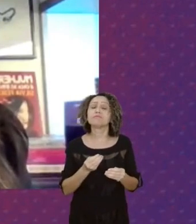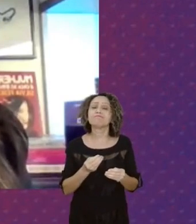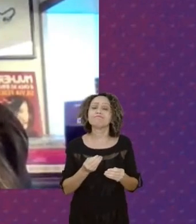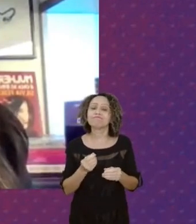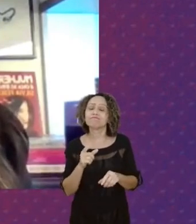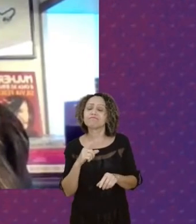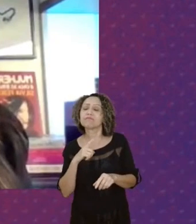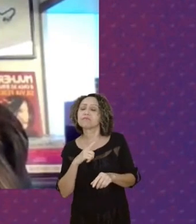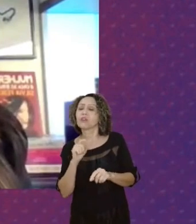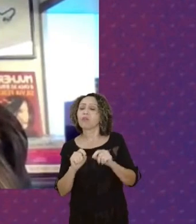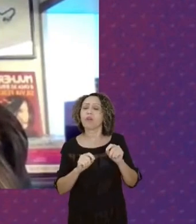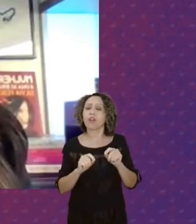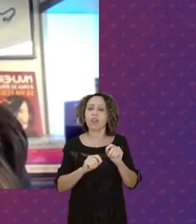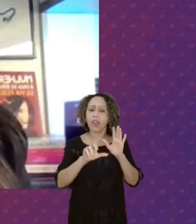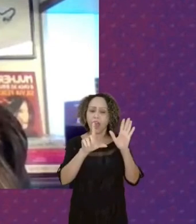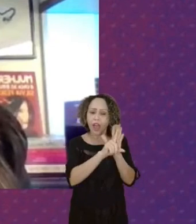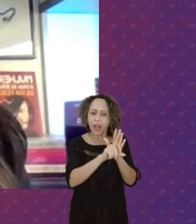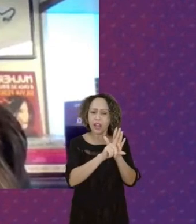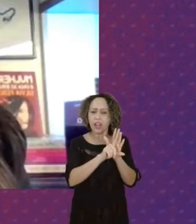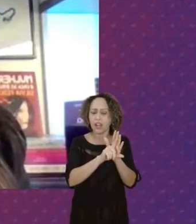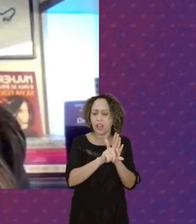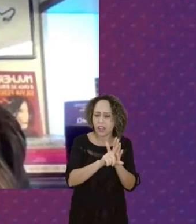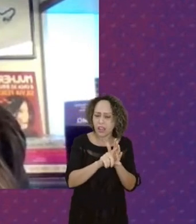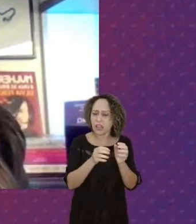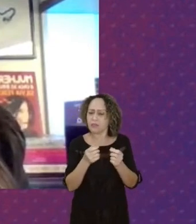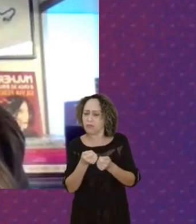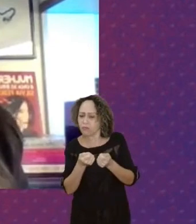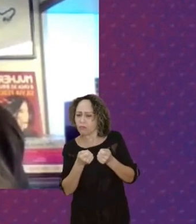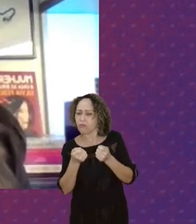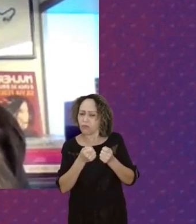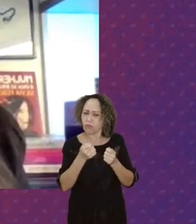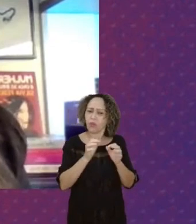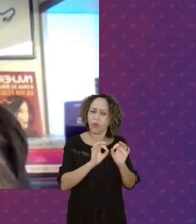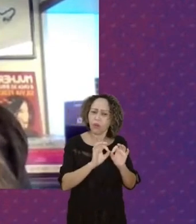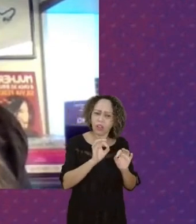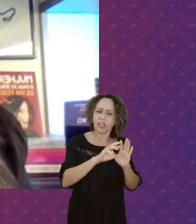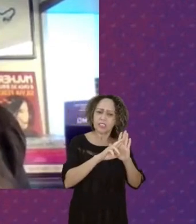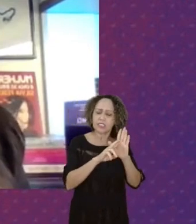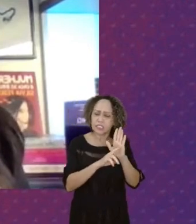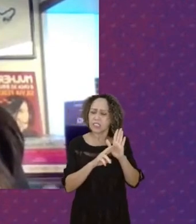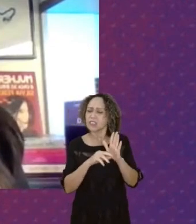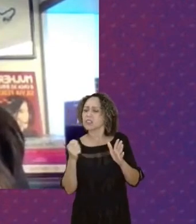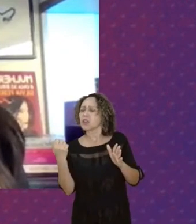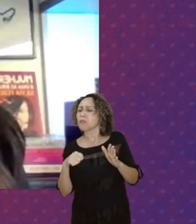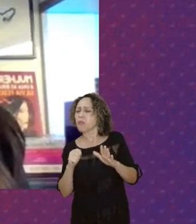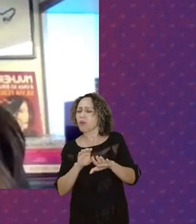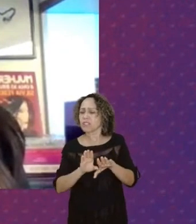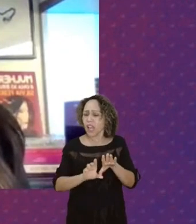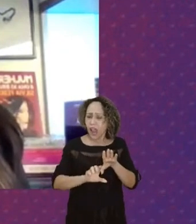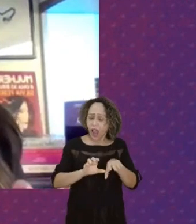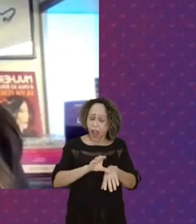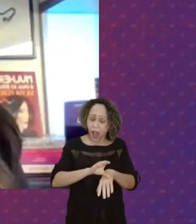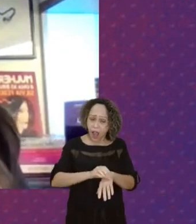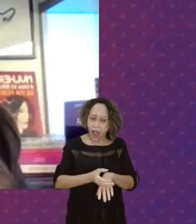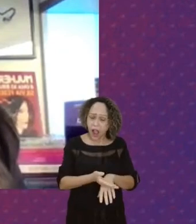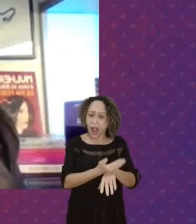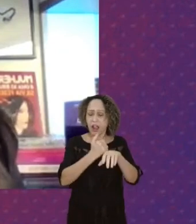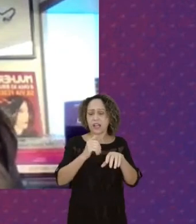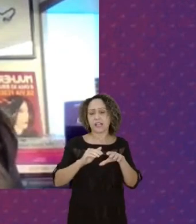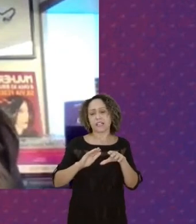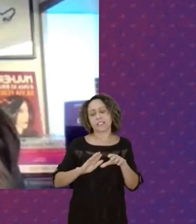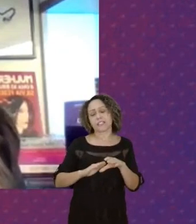a regulamentação da pré-campanha, do que se pode fazer de anúncio da sua pré-campanha, da sua pré-candidatura? No